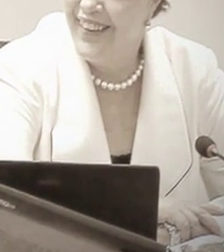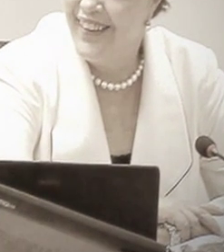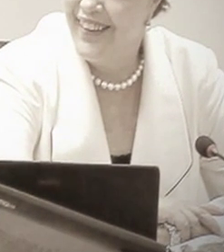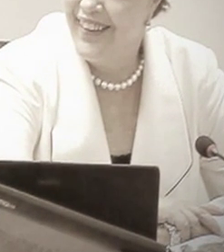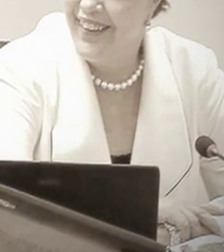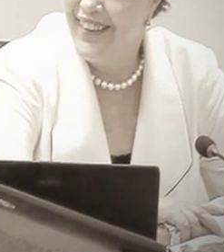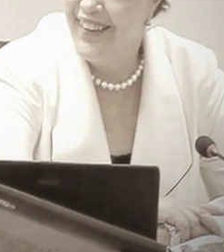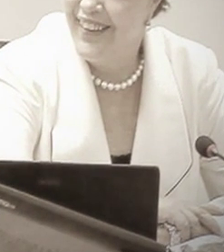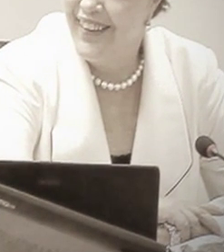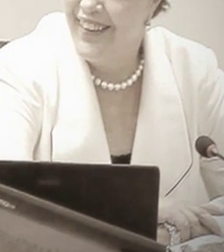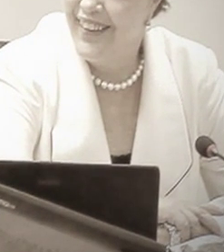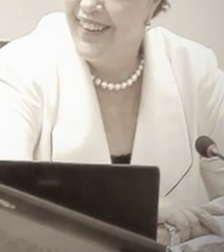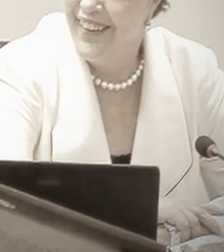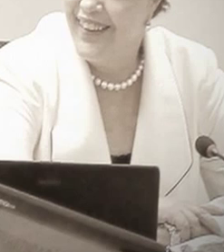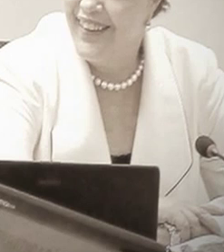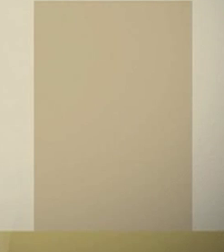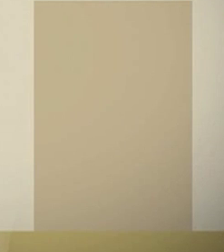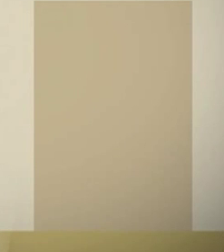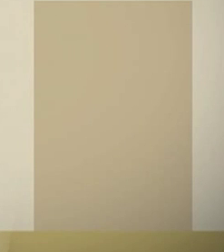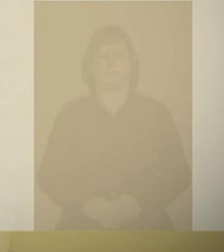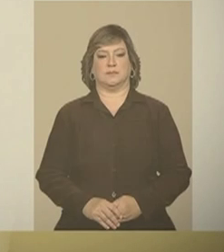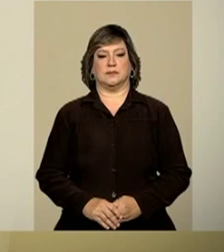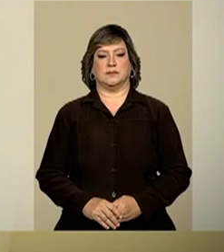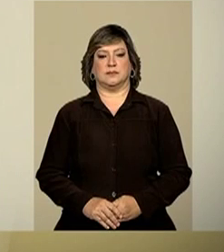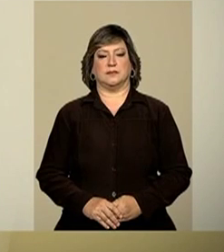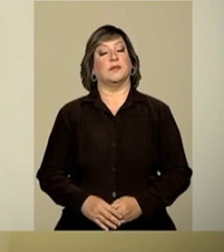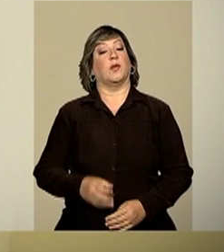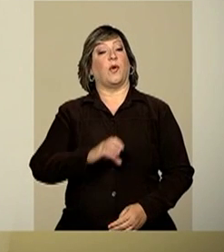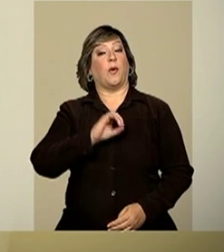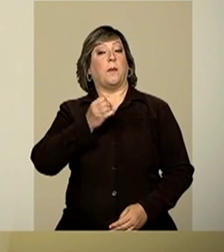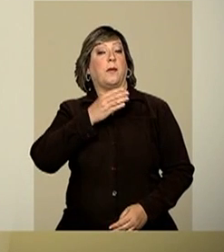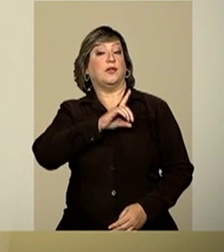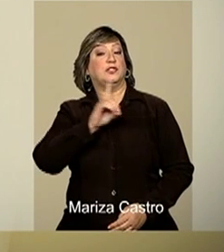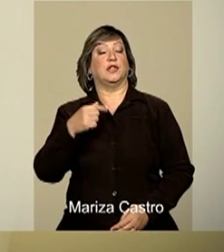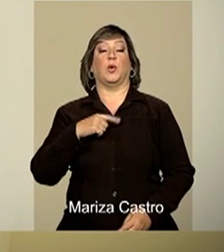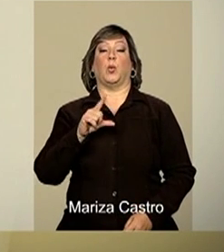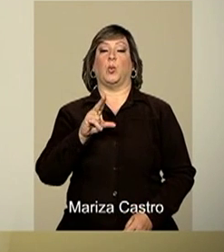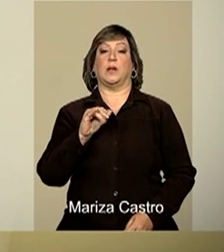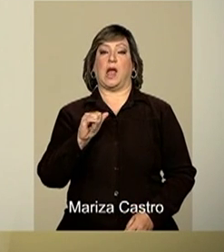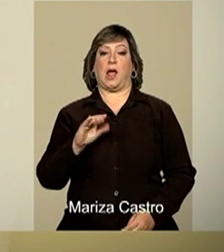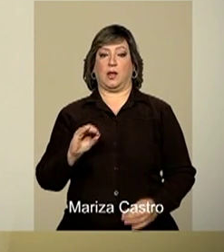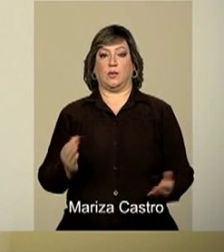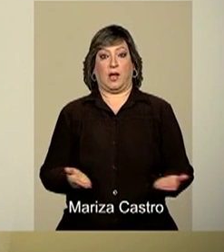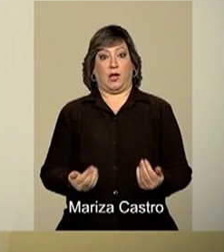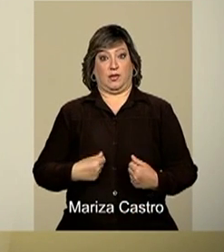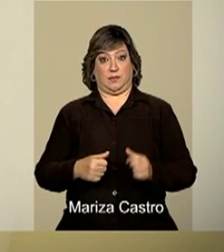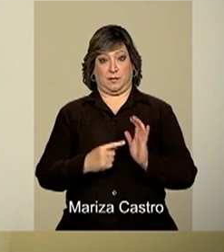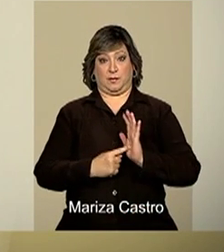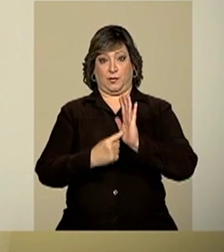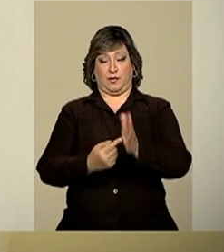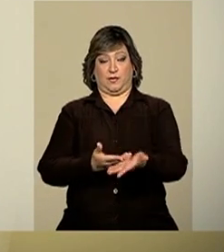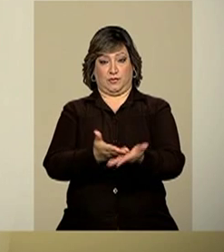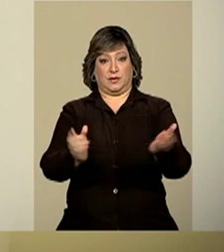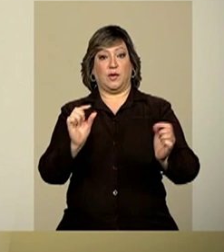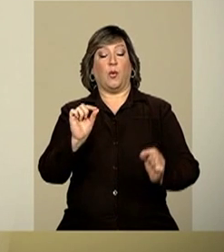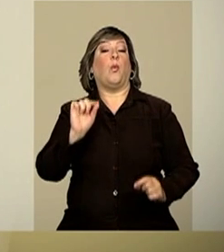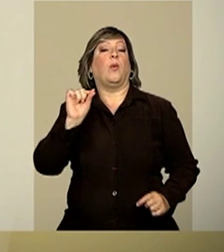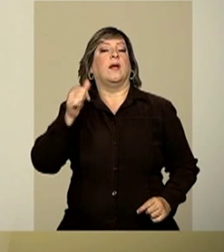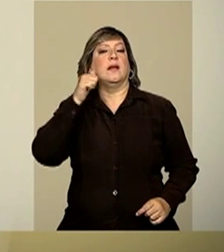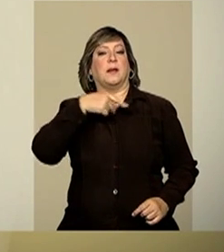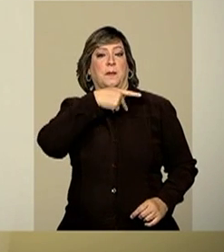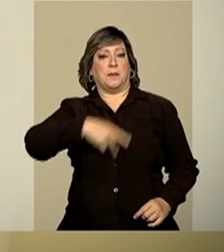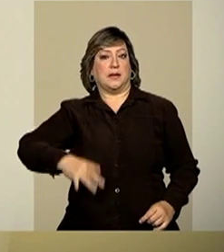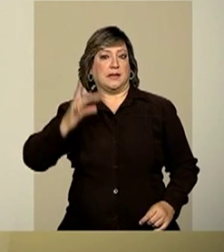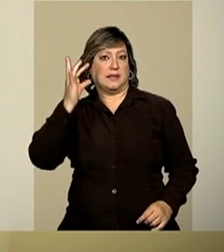Café com a Presidenta. Olá, bom dia. Eu sou Luciano Seixas e estou aqui para apresentar a vocês o pronunciamento que a